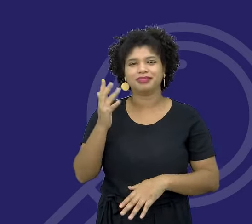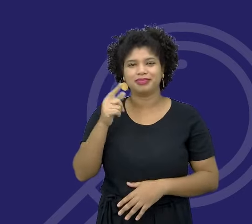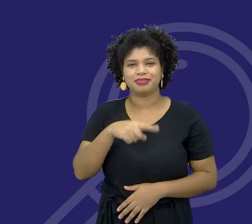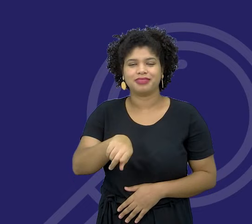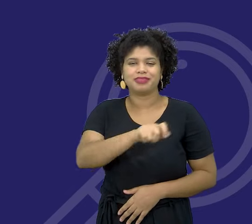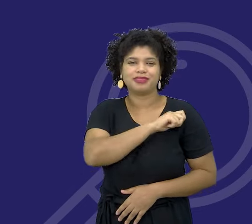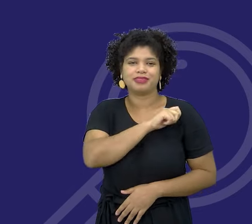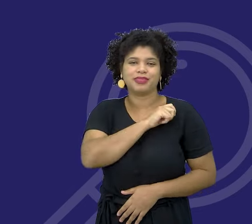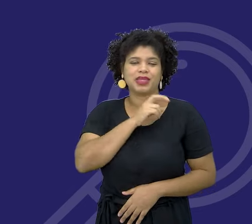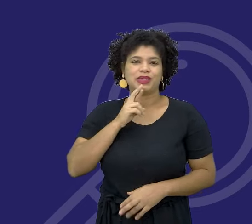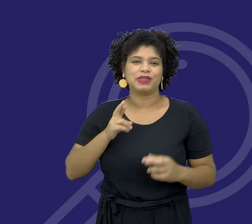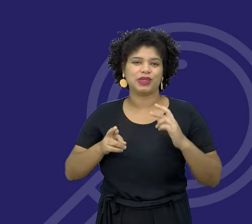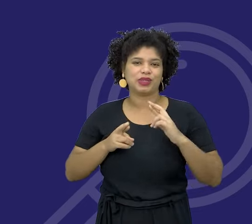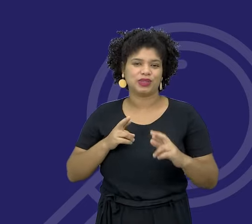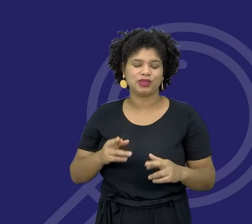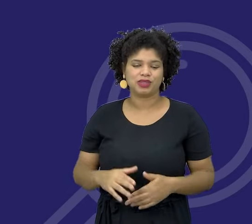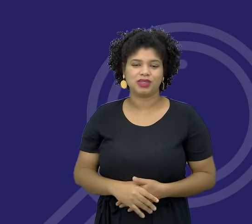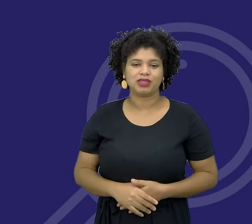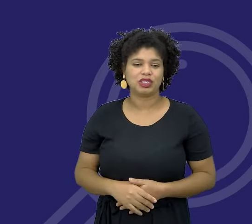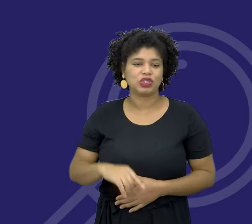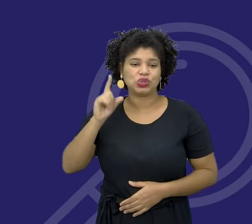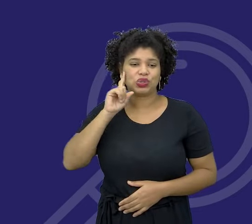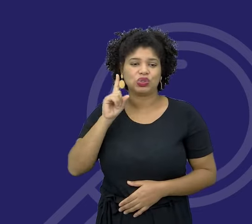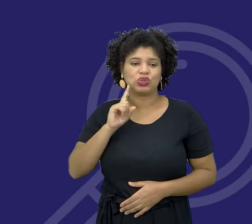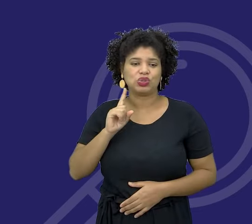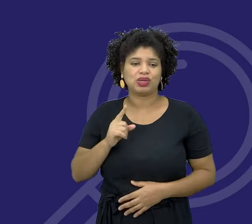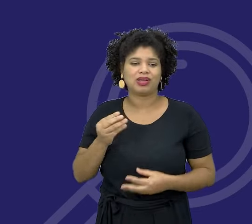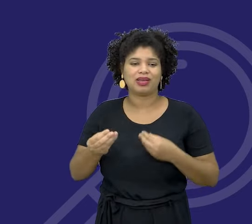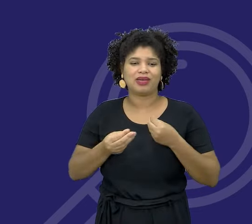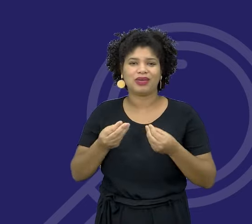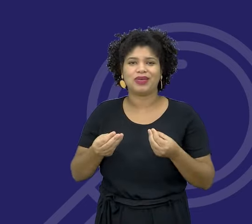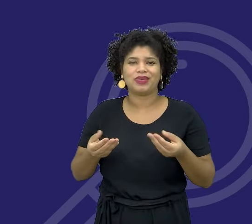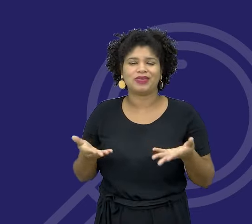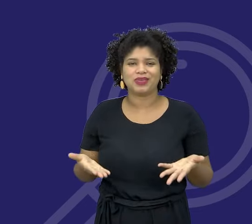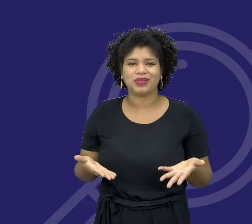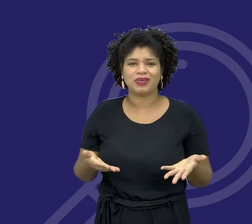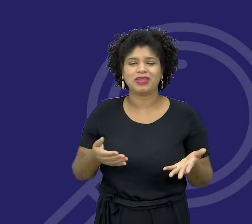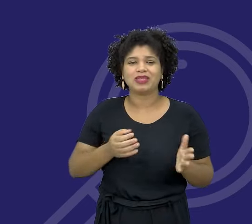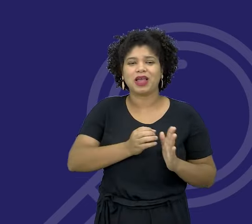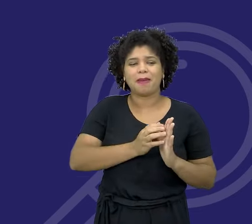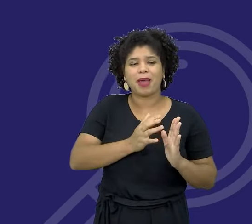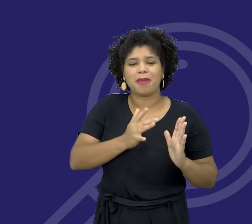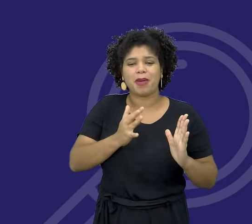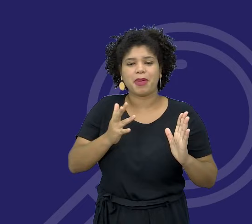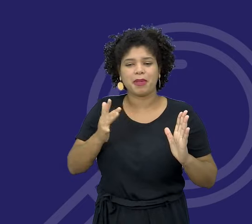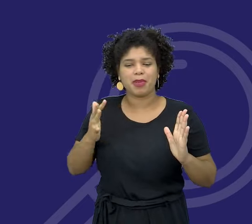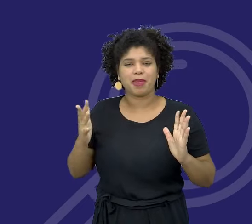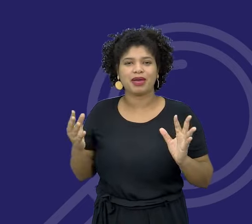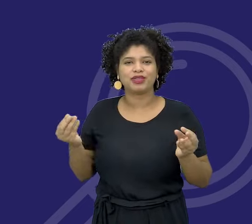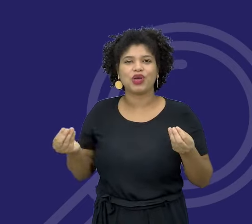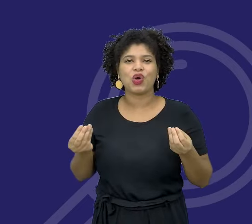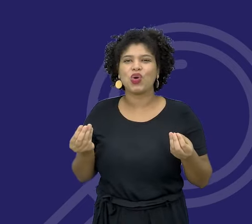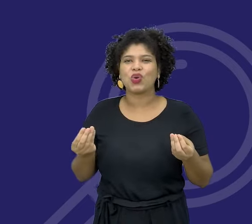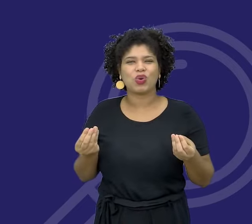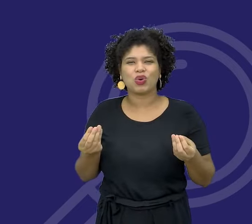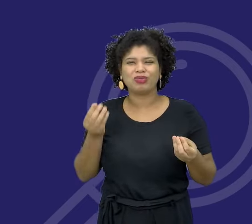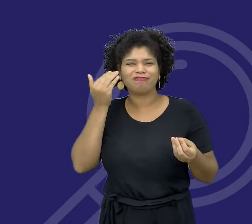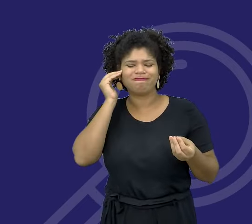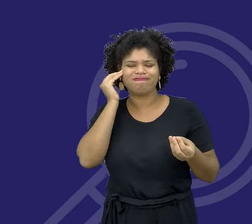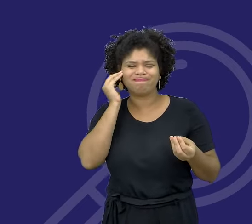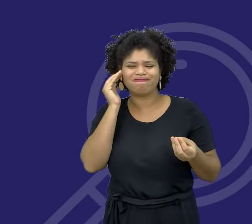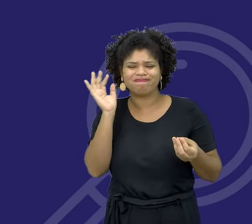num resultado e eu não conseguir ver, chega no resultado correto e o processo metodológico dele não estava, tinha